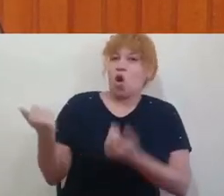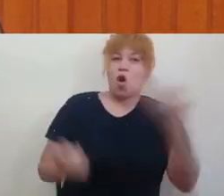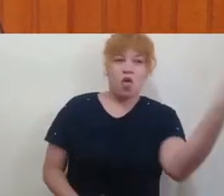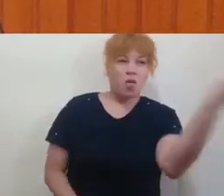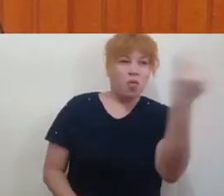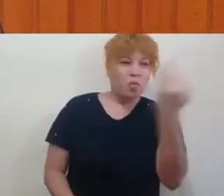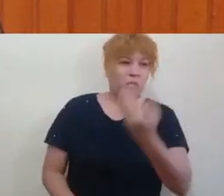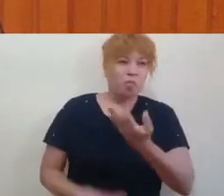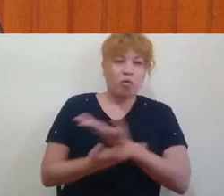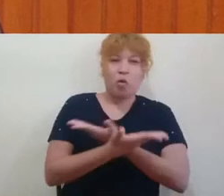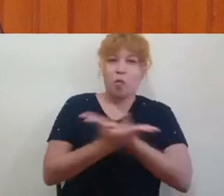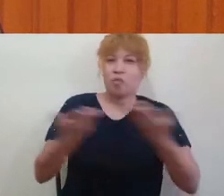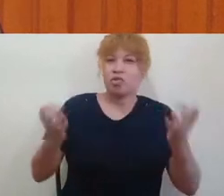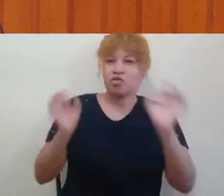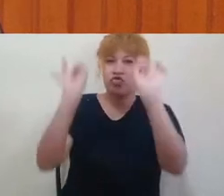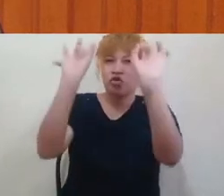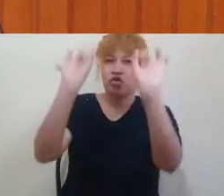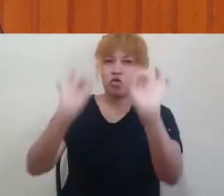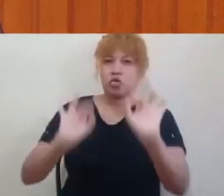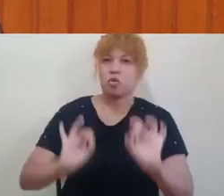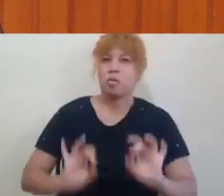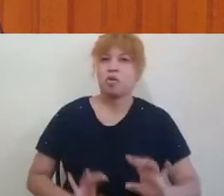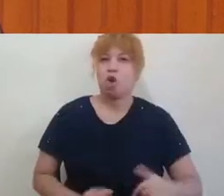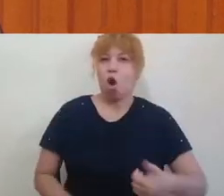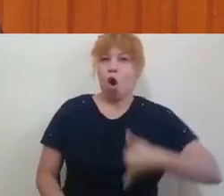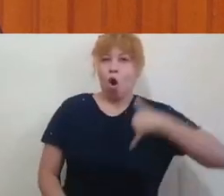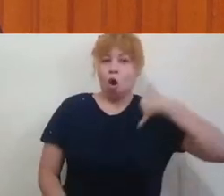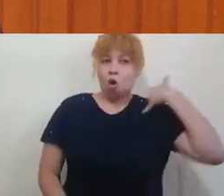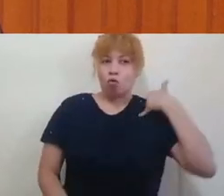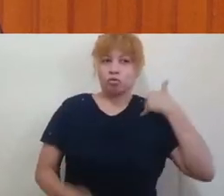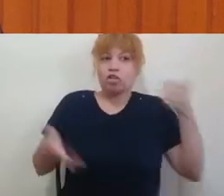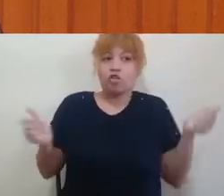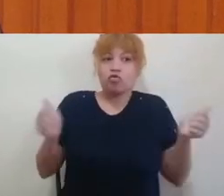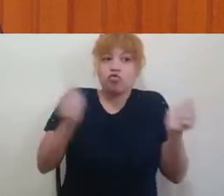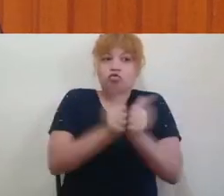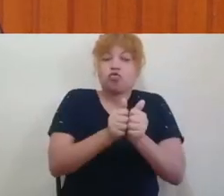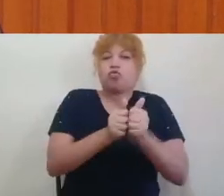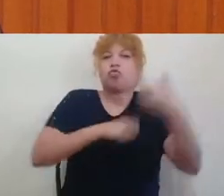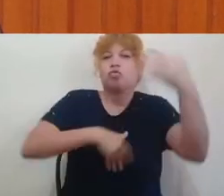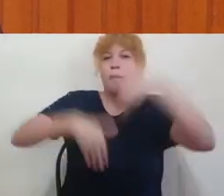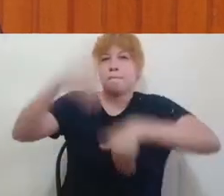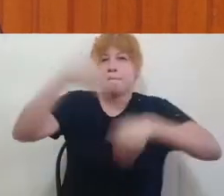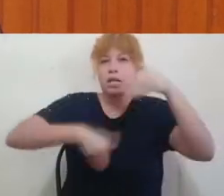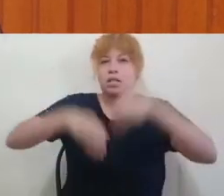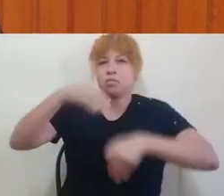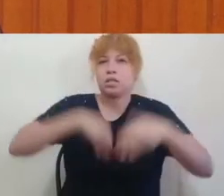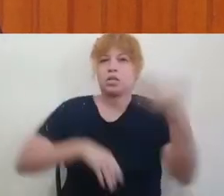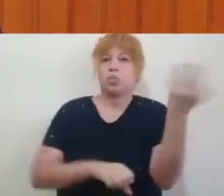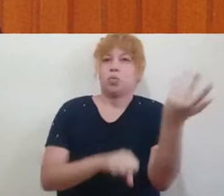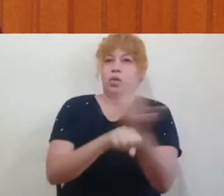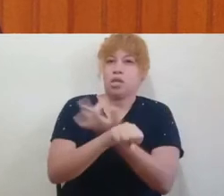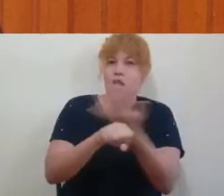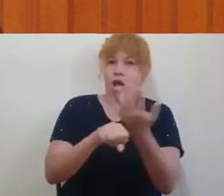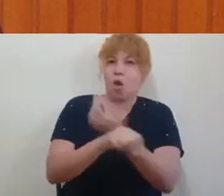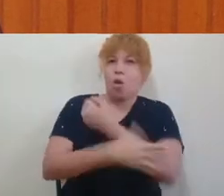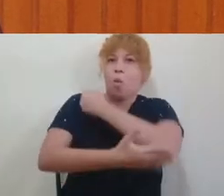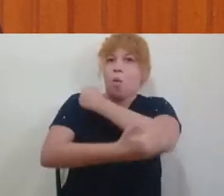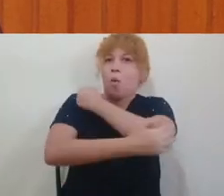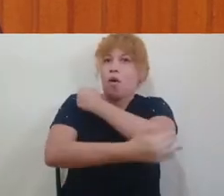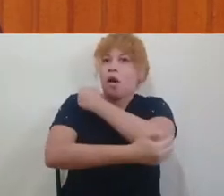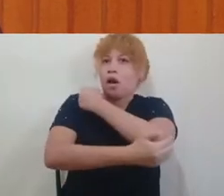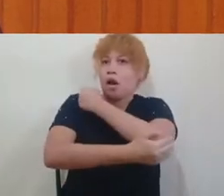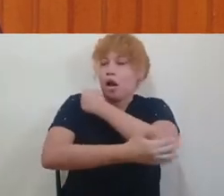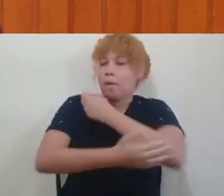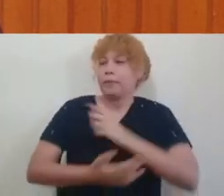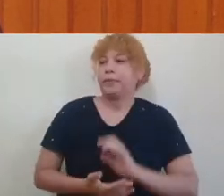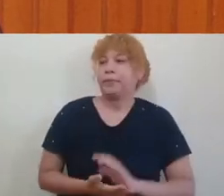Agradecemos as palavras do professor Marcos César Santos Oriá. E com muita alegria, convida-se o diretor-geral e acadêmico da